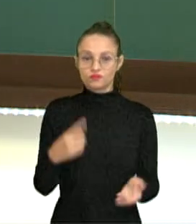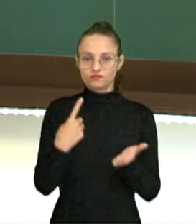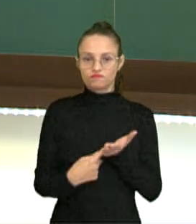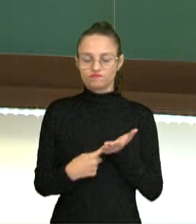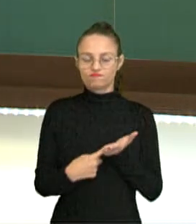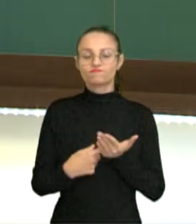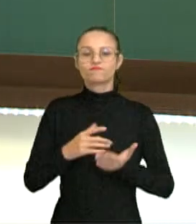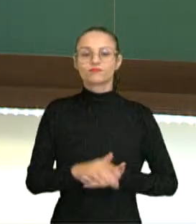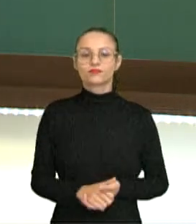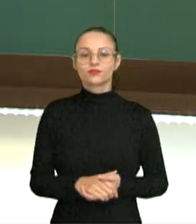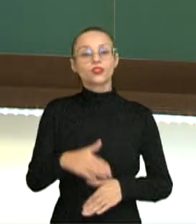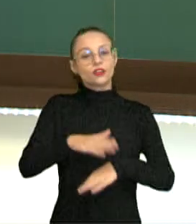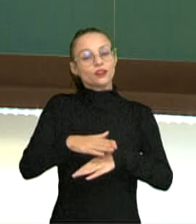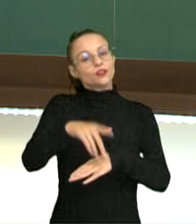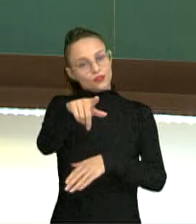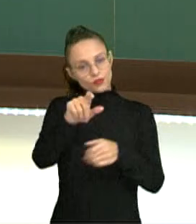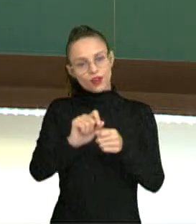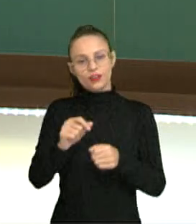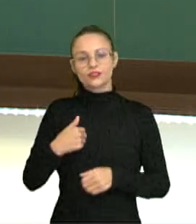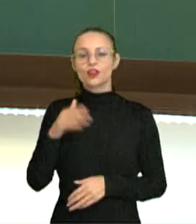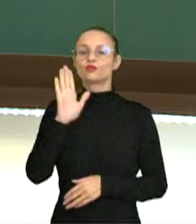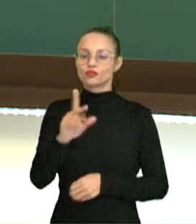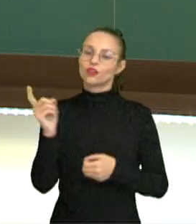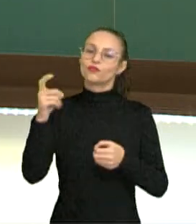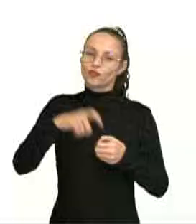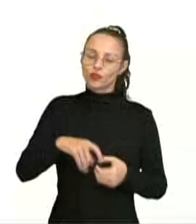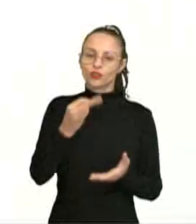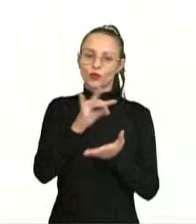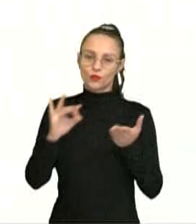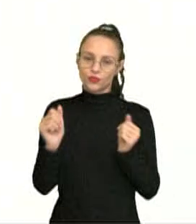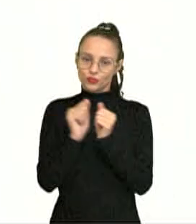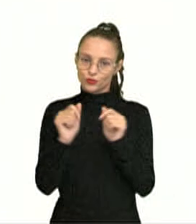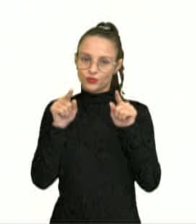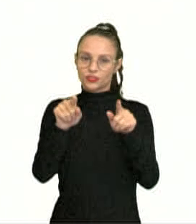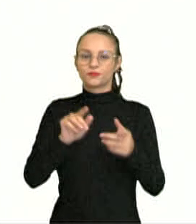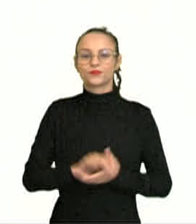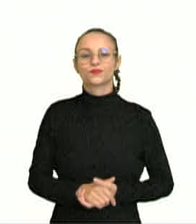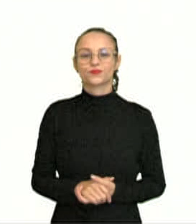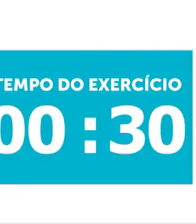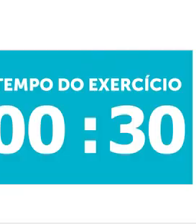Combinado? Faz aí, que eu volto daqui a pouco conferir contigo.